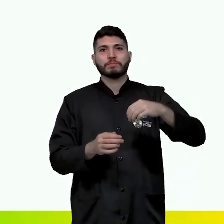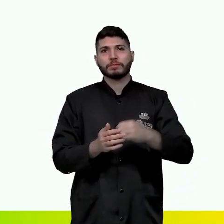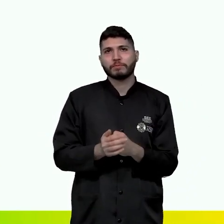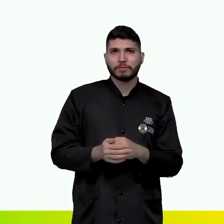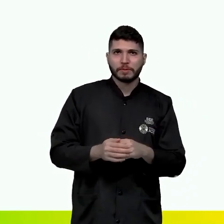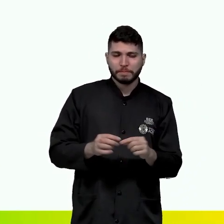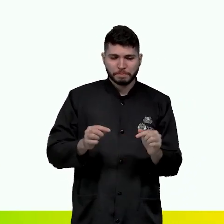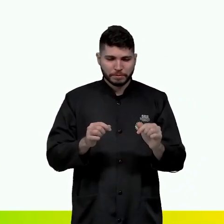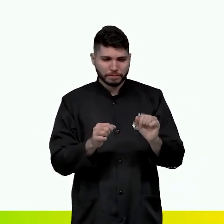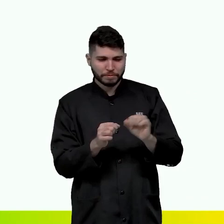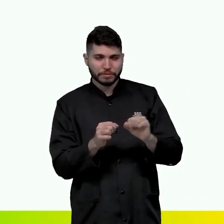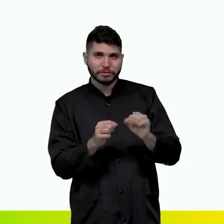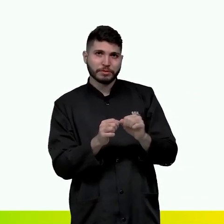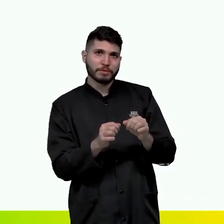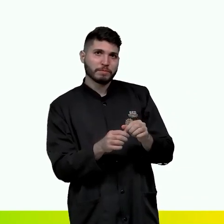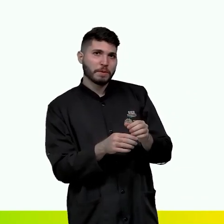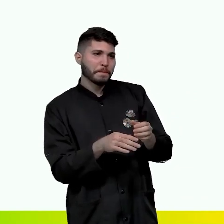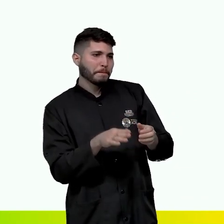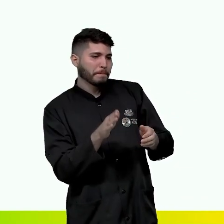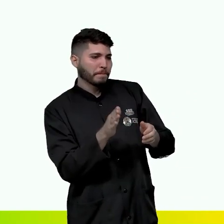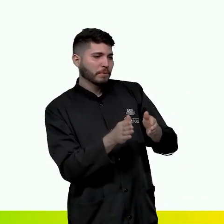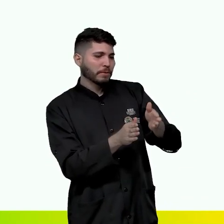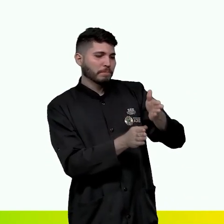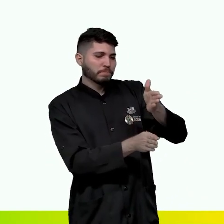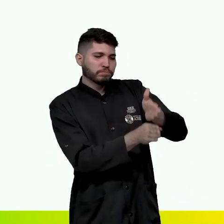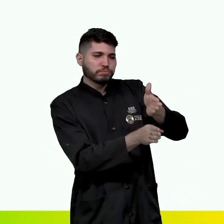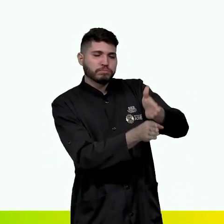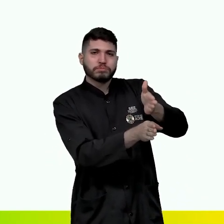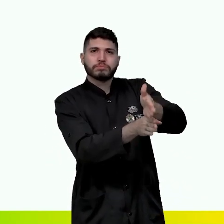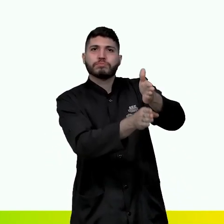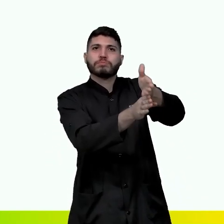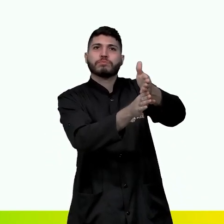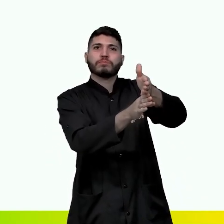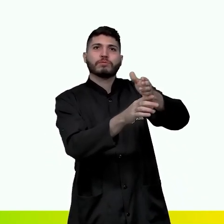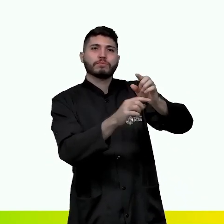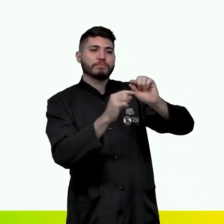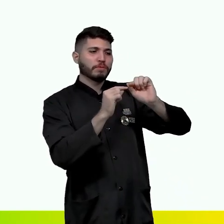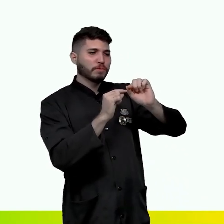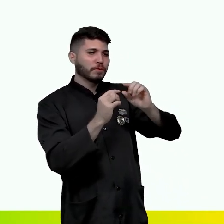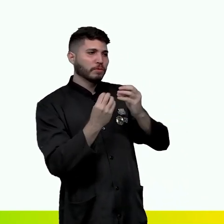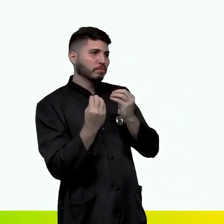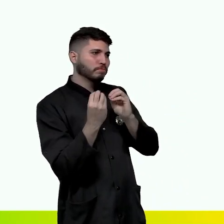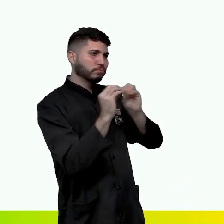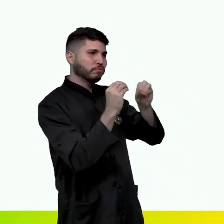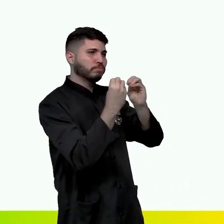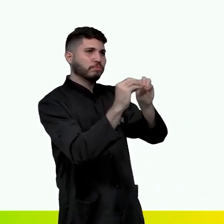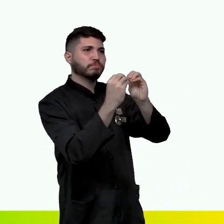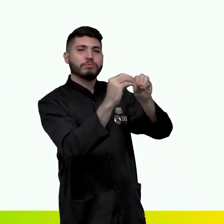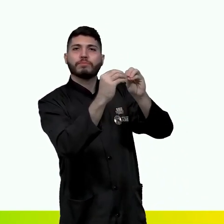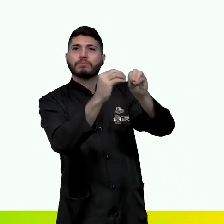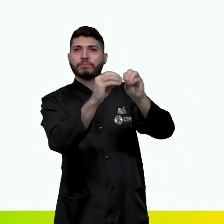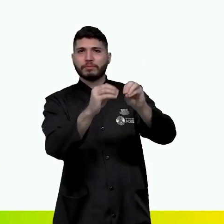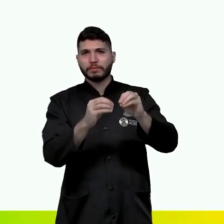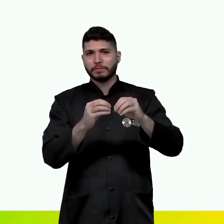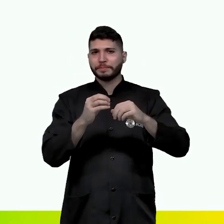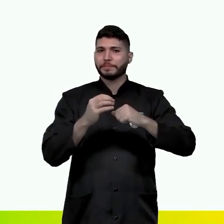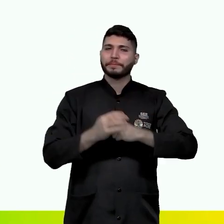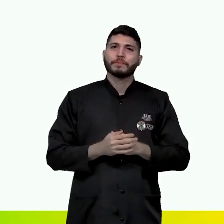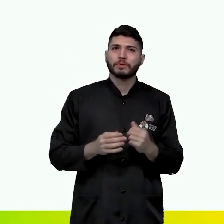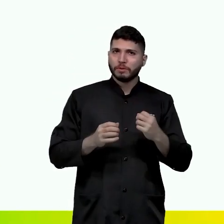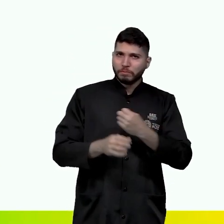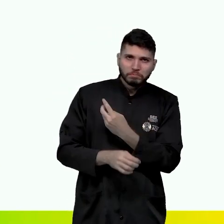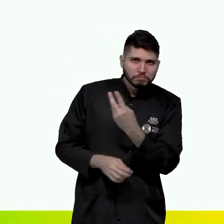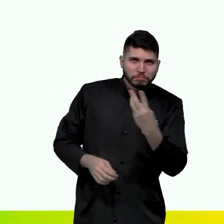fazer o revestimento de uma parede, por exemplo. Construção civil, engenharia, estimar a quantidade de material